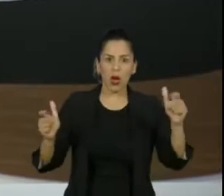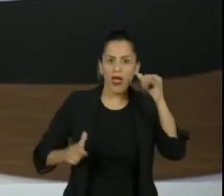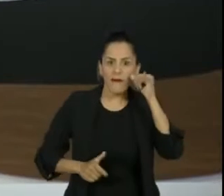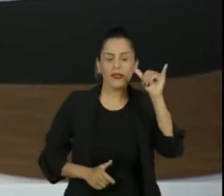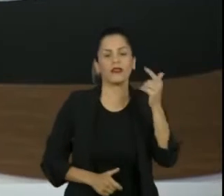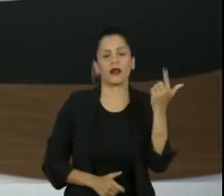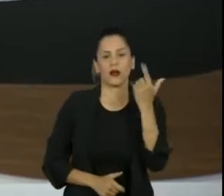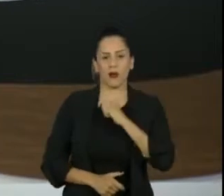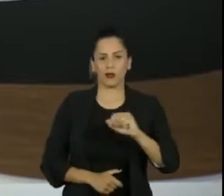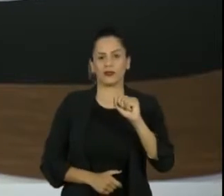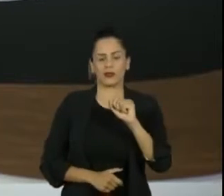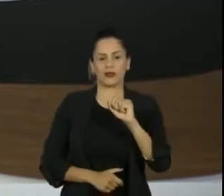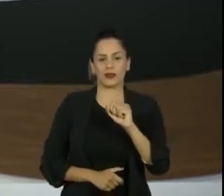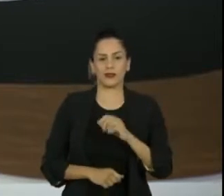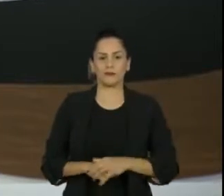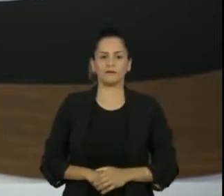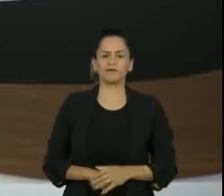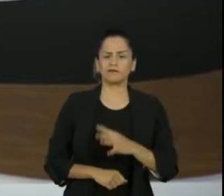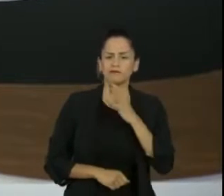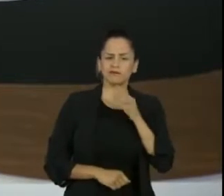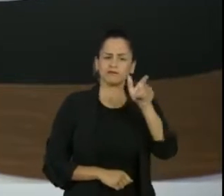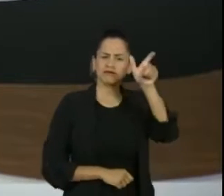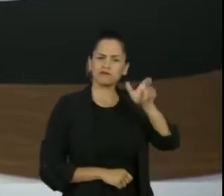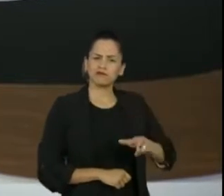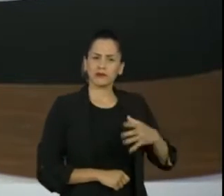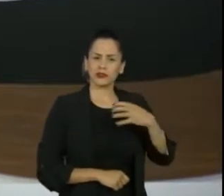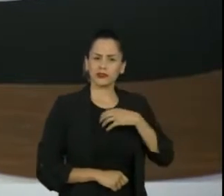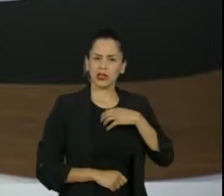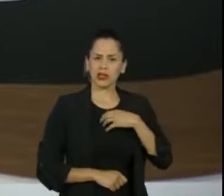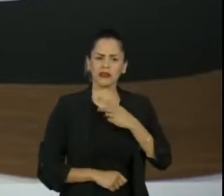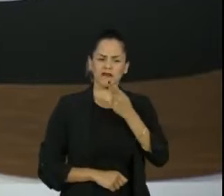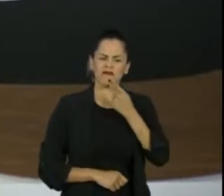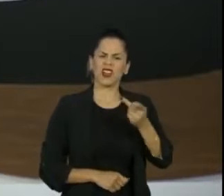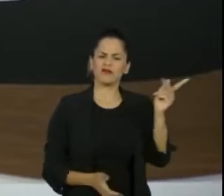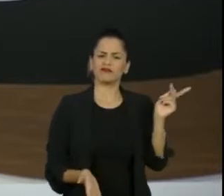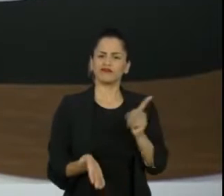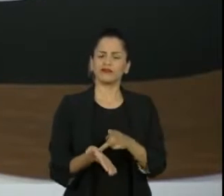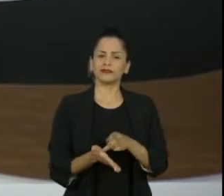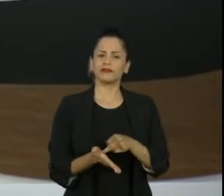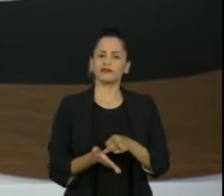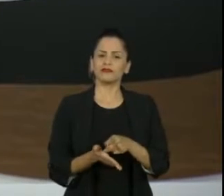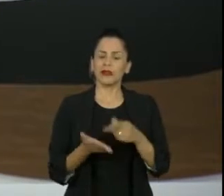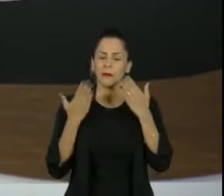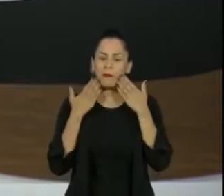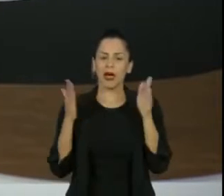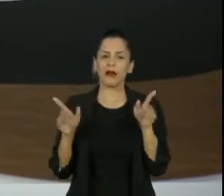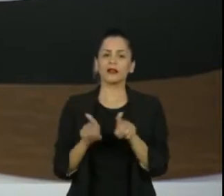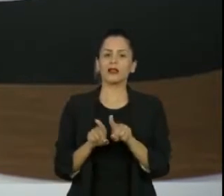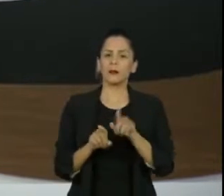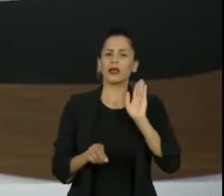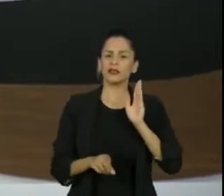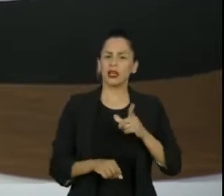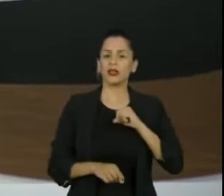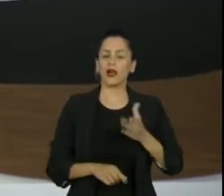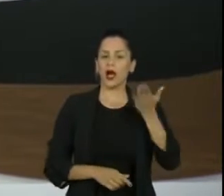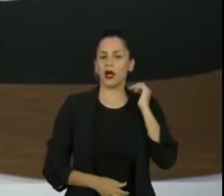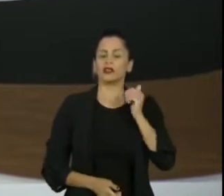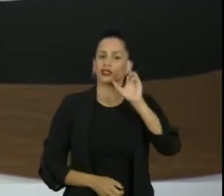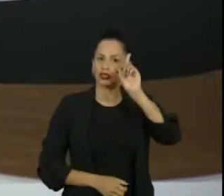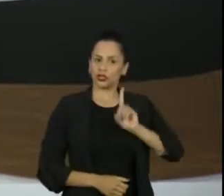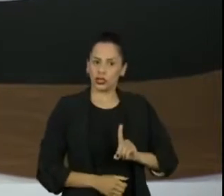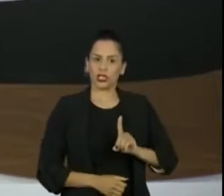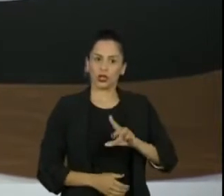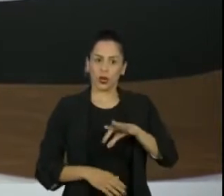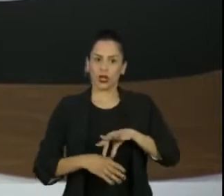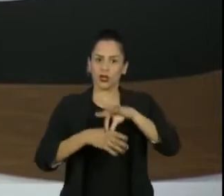pandemia. Conhecido pelo estilo super sincero, típico de alguém que fez carreira primeiro no comando de um clube de futebol, para